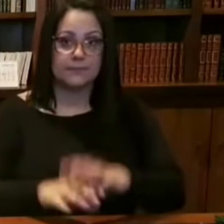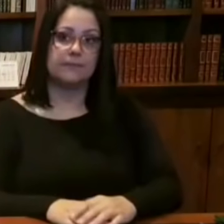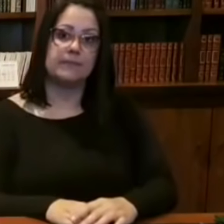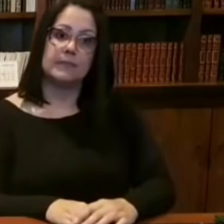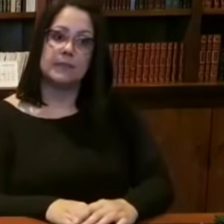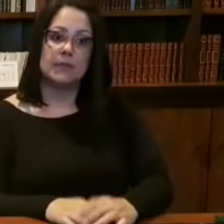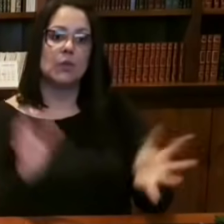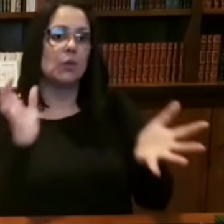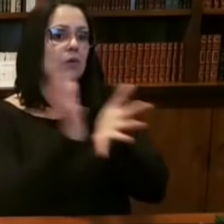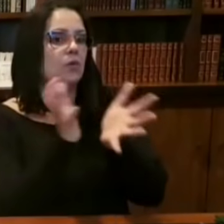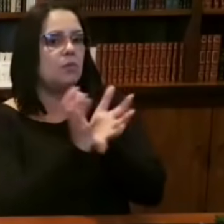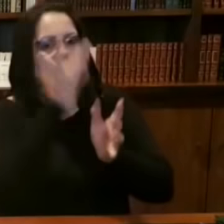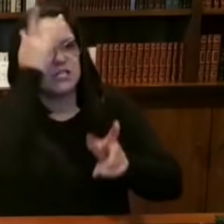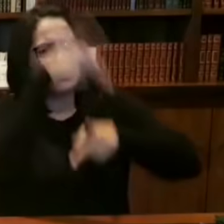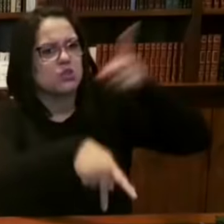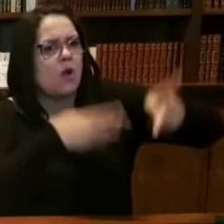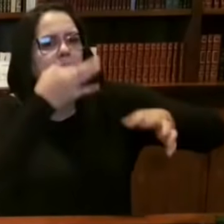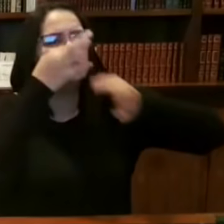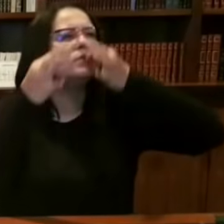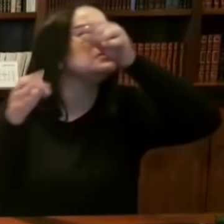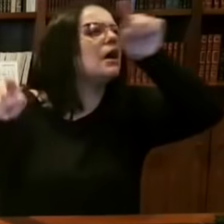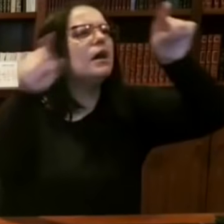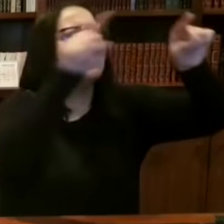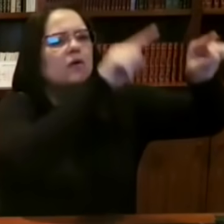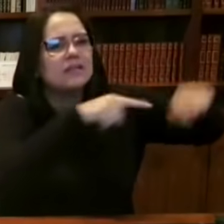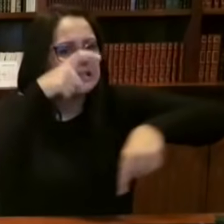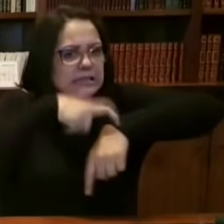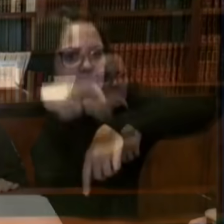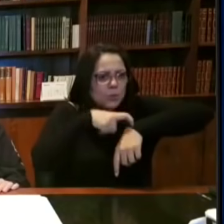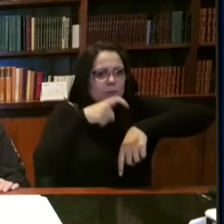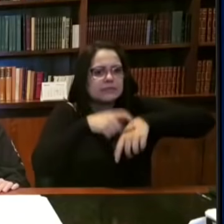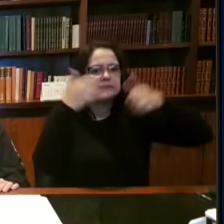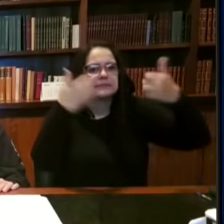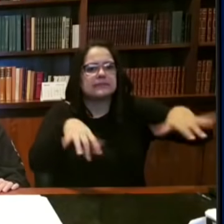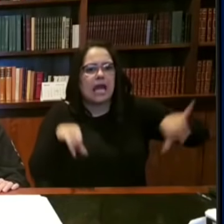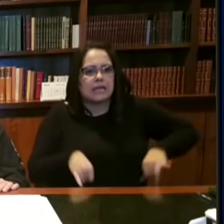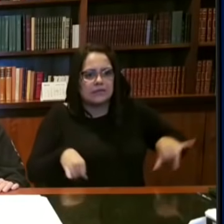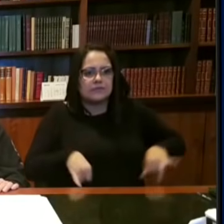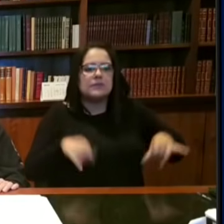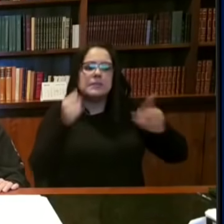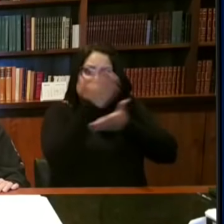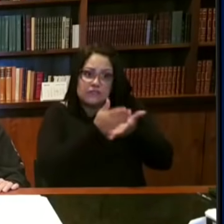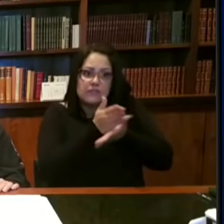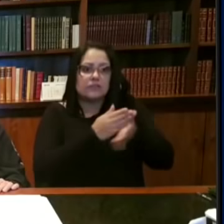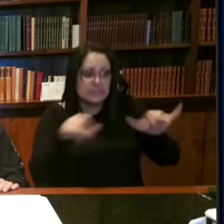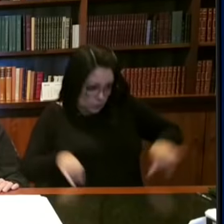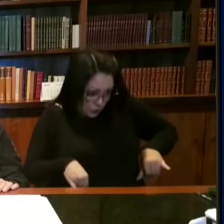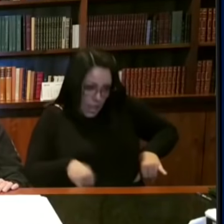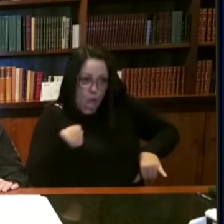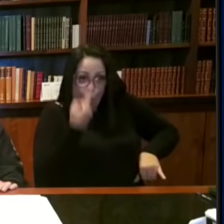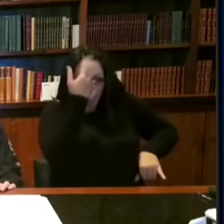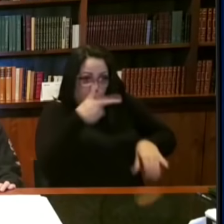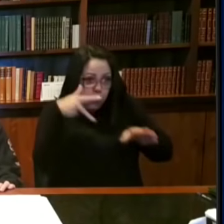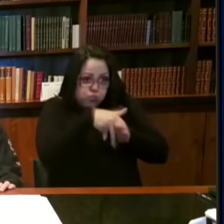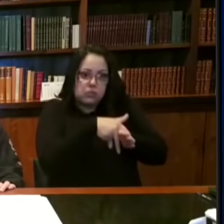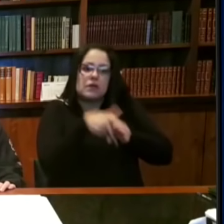A opinião pública, em geral, acha que na hora de sacrifício, esse sacrifício tem que ser compartilhado. Então, a opinião